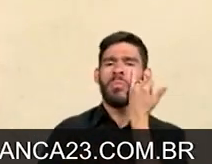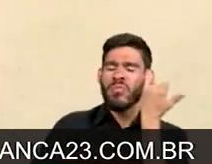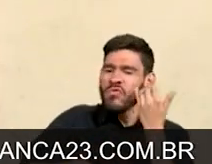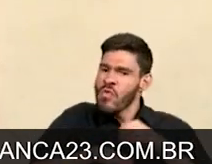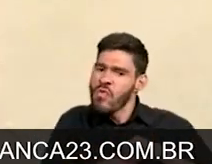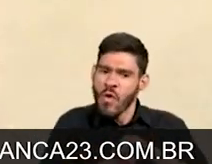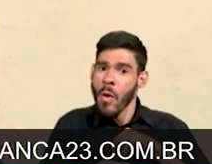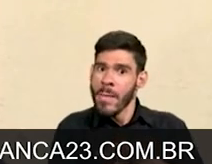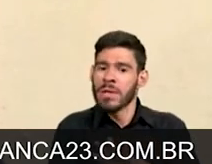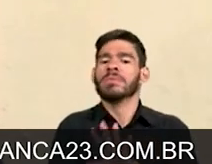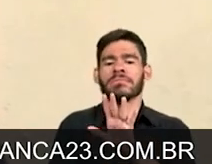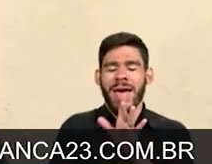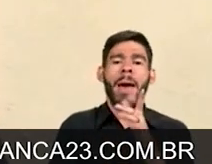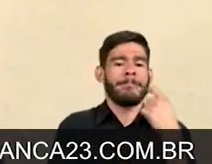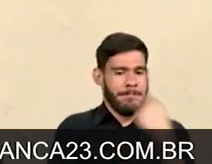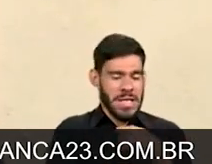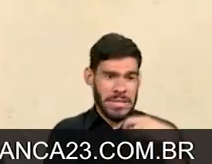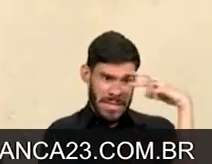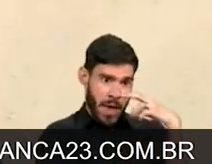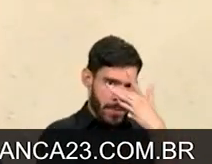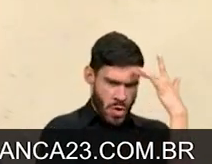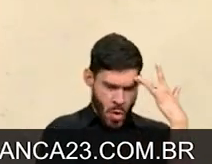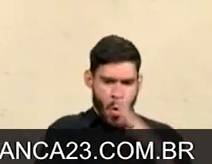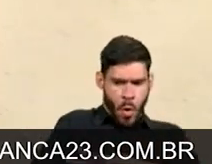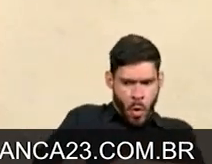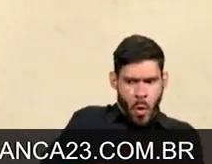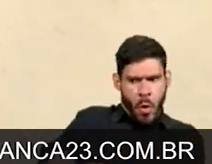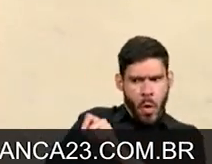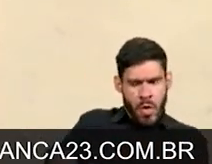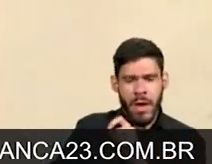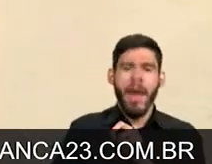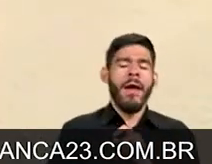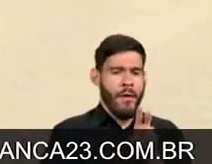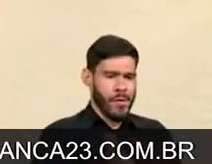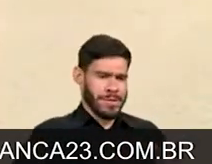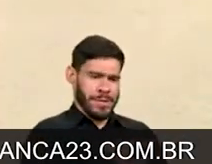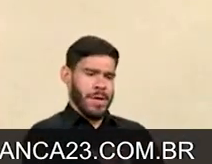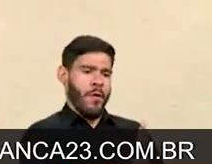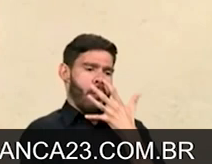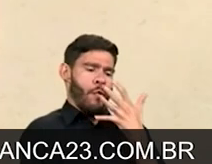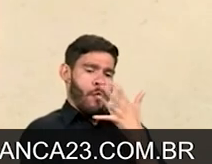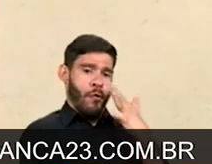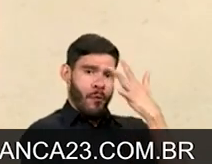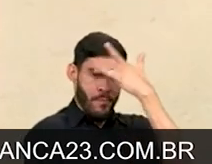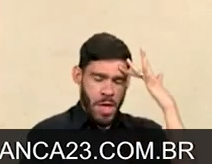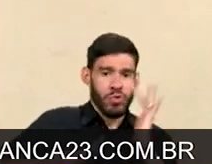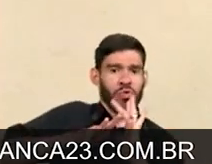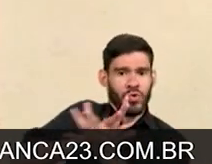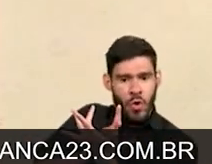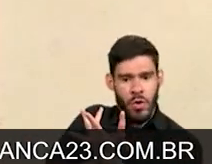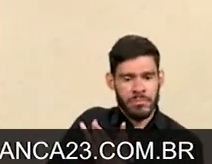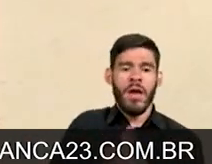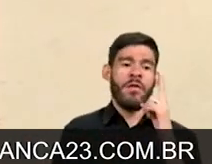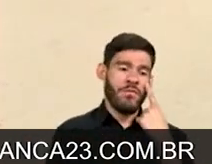informações. Então, a gente observa muito que os fraudadores, eles acabam se beneficiando, eles observam as pessoas em redes sociais e vê